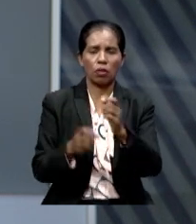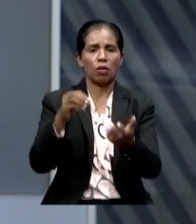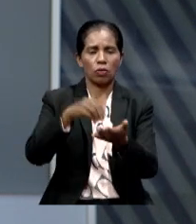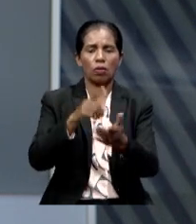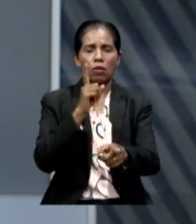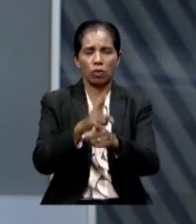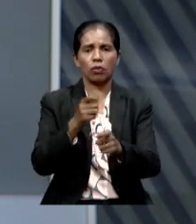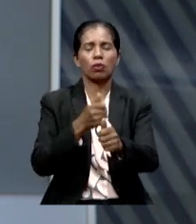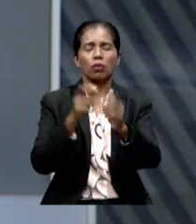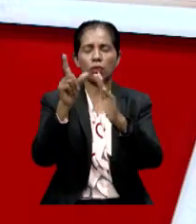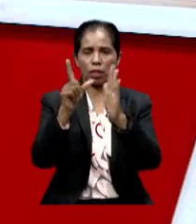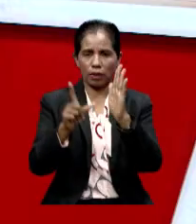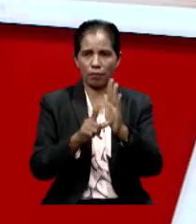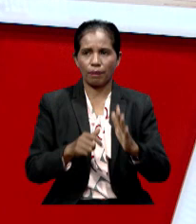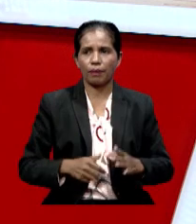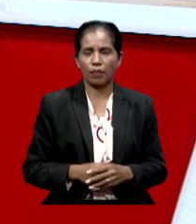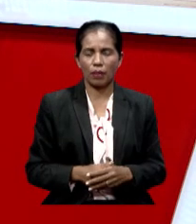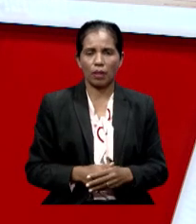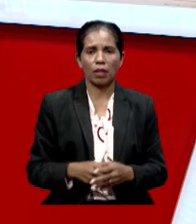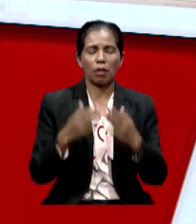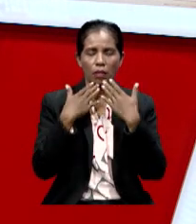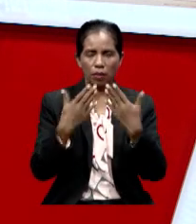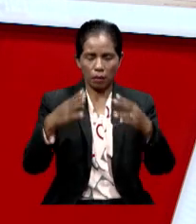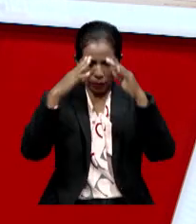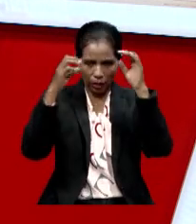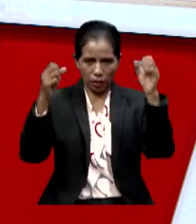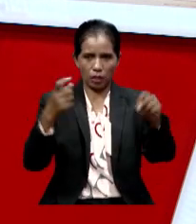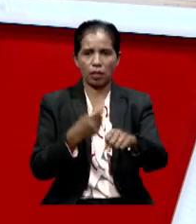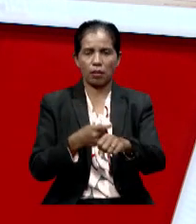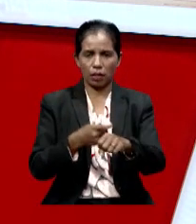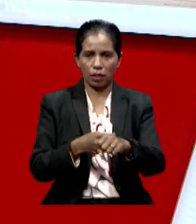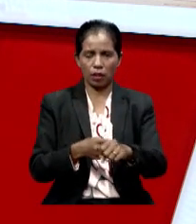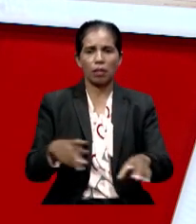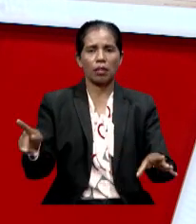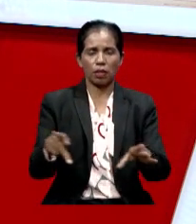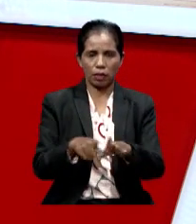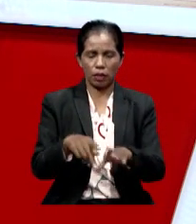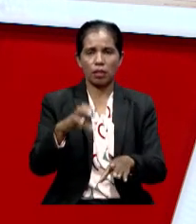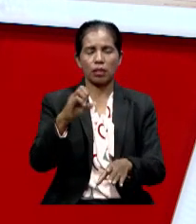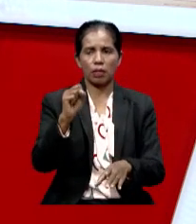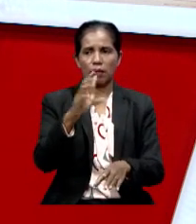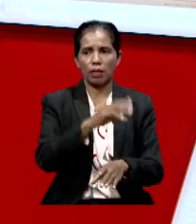irmão. Na realidade, obrigada, Barak, presidente, pela tempo e pela marca na presença de estrutura.